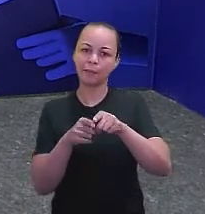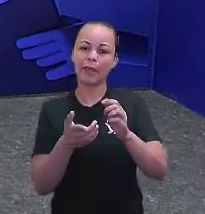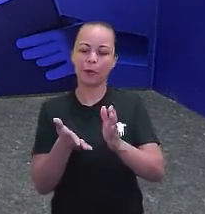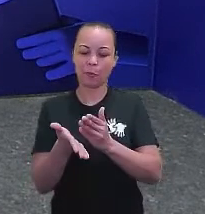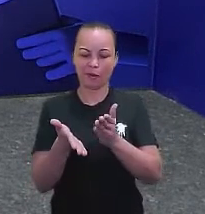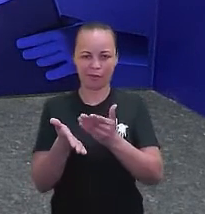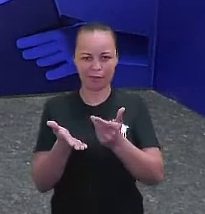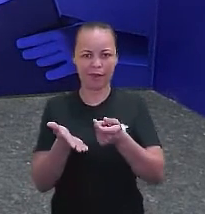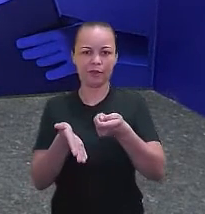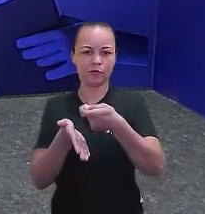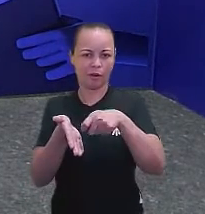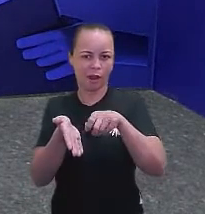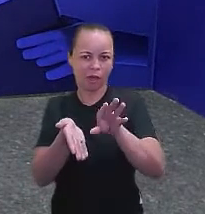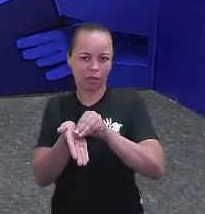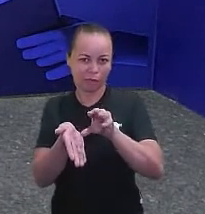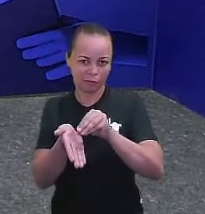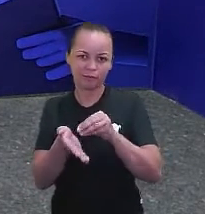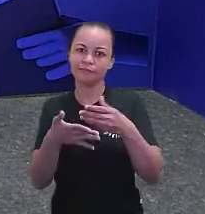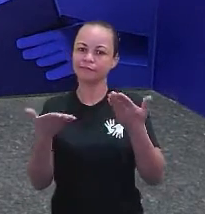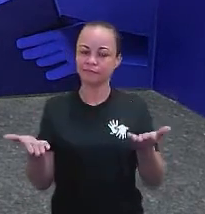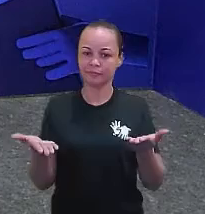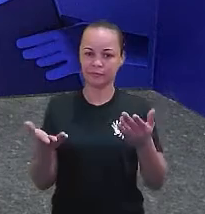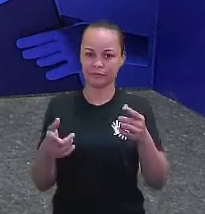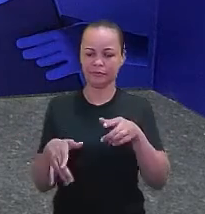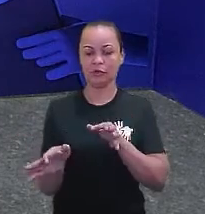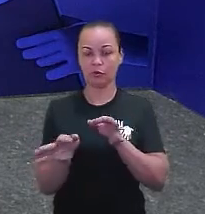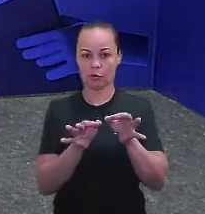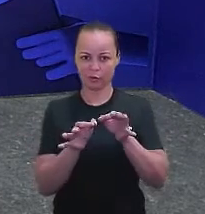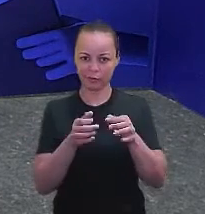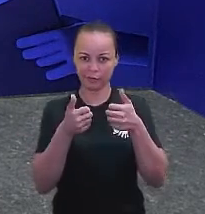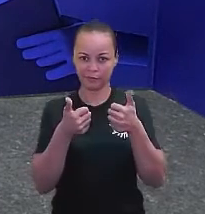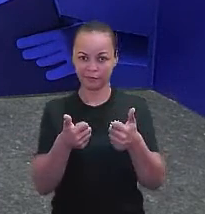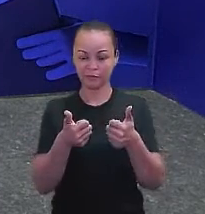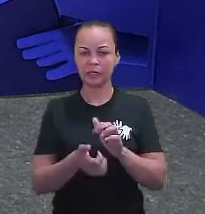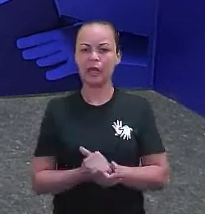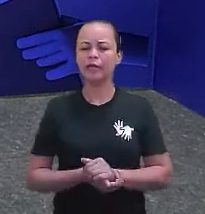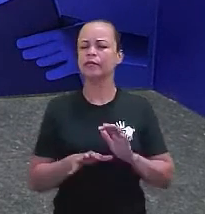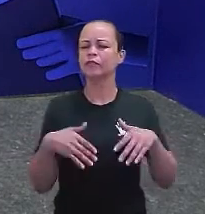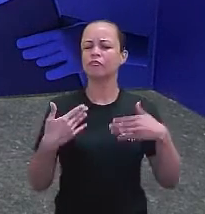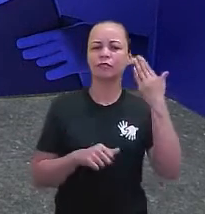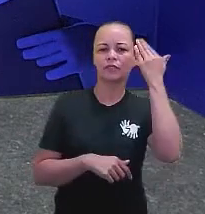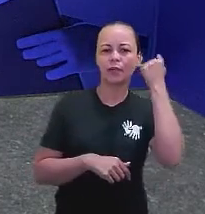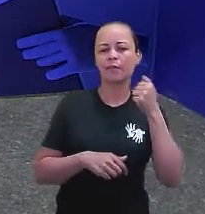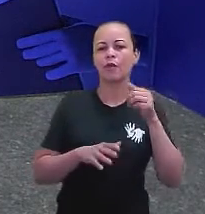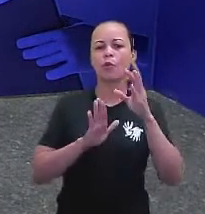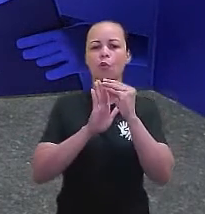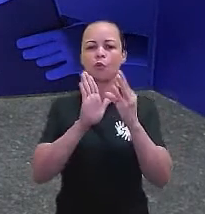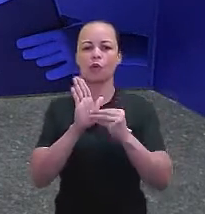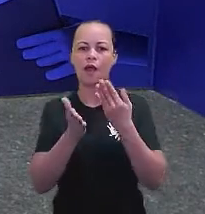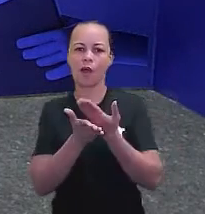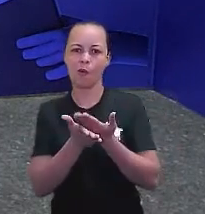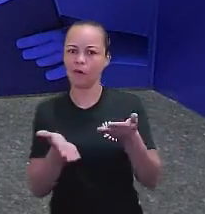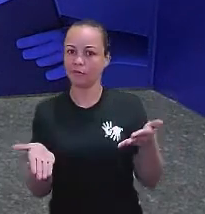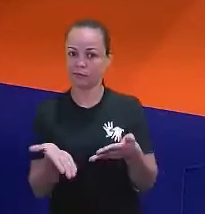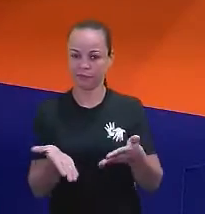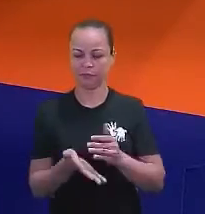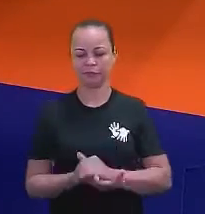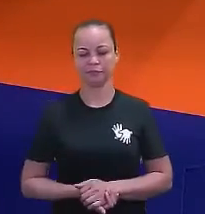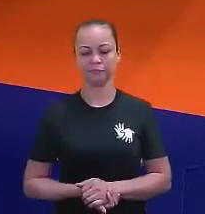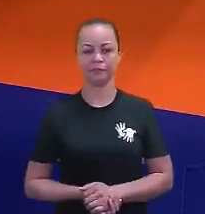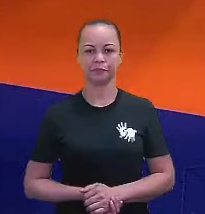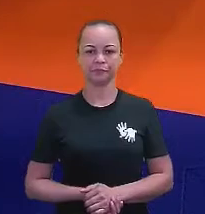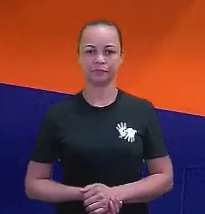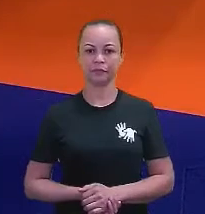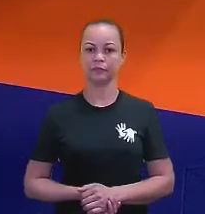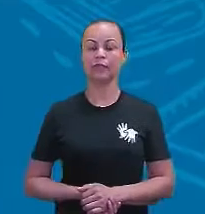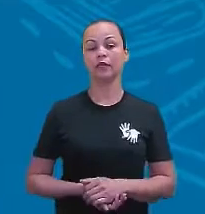é isso? Então, todos prontos? Então vamos saber qual é o conteúdo da aula de hoje. Vamos lá? Bom,